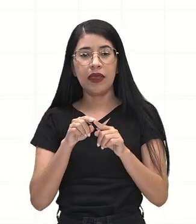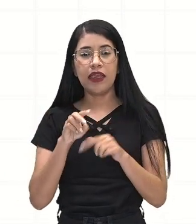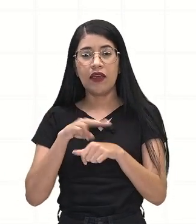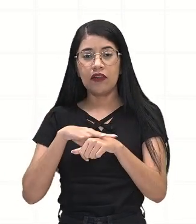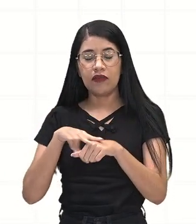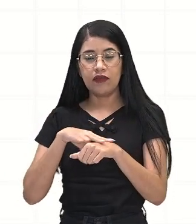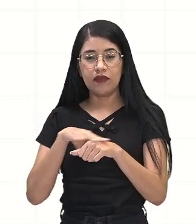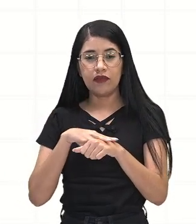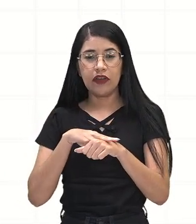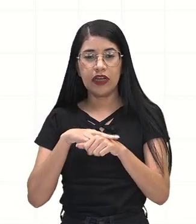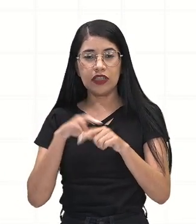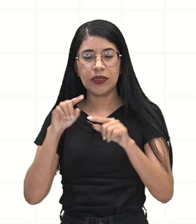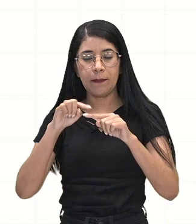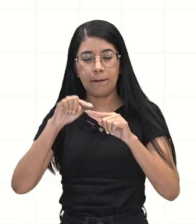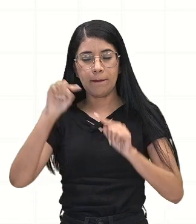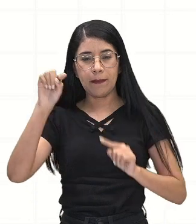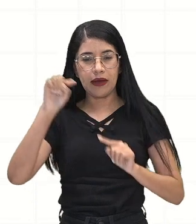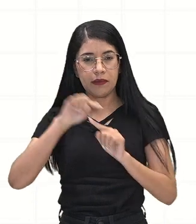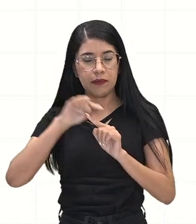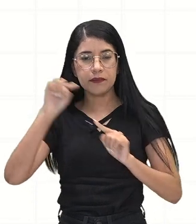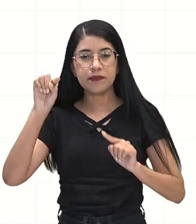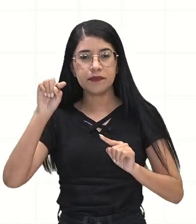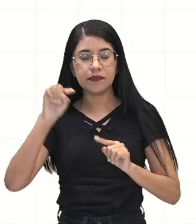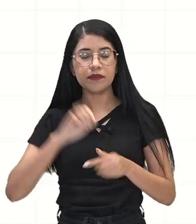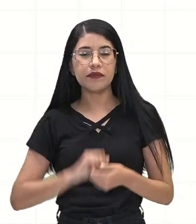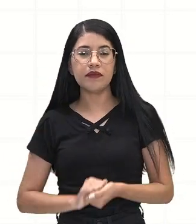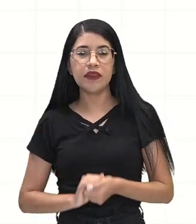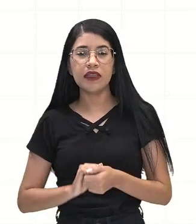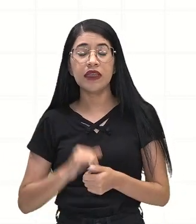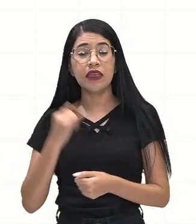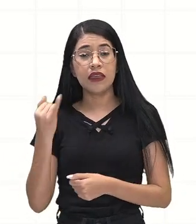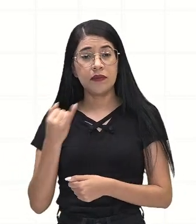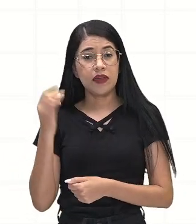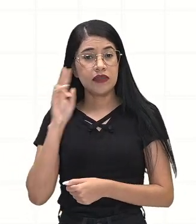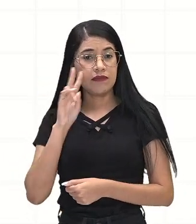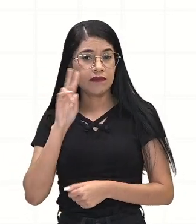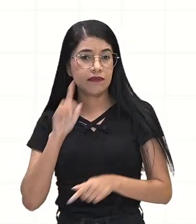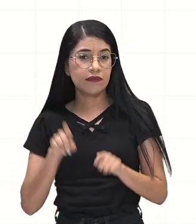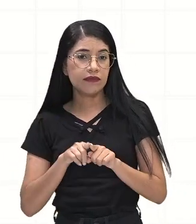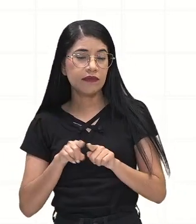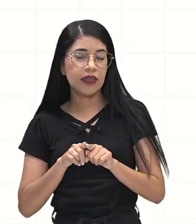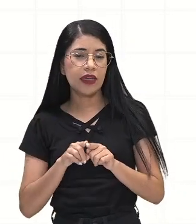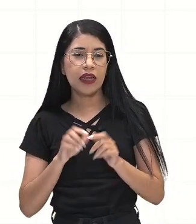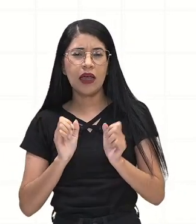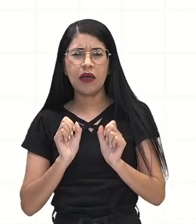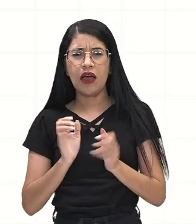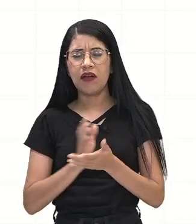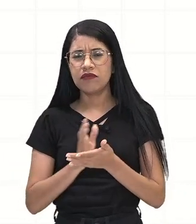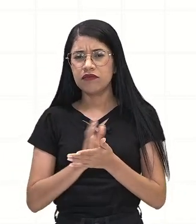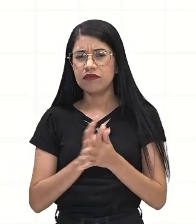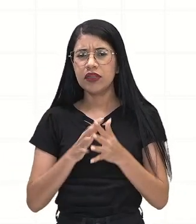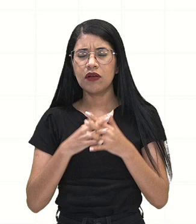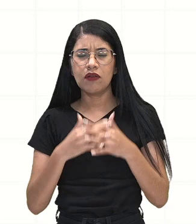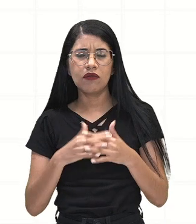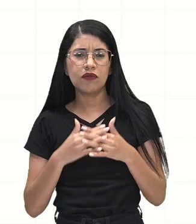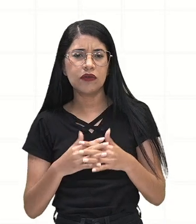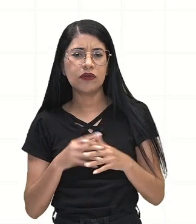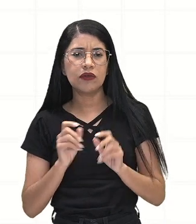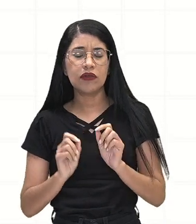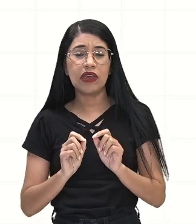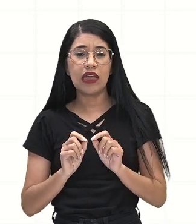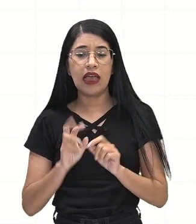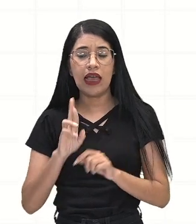verdes, paralelas. Uma coisa que é importante a gente lembrar, que também tem um pouco de confusão, é que reta ela não tem